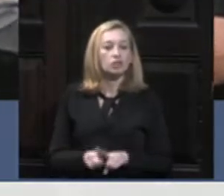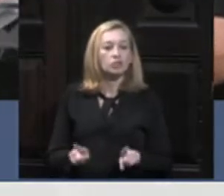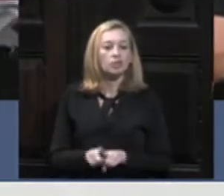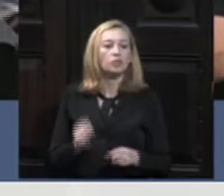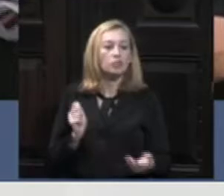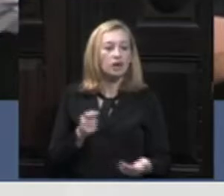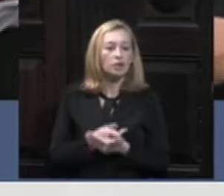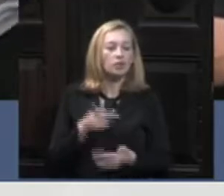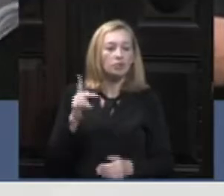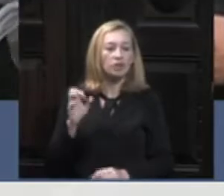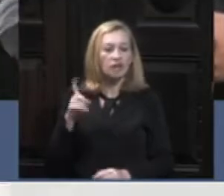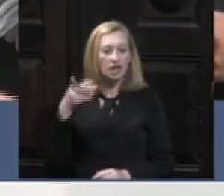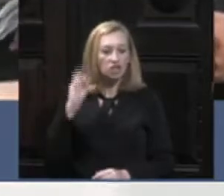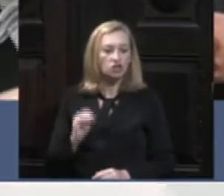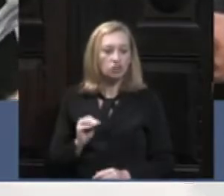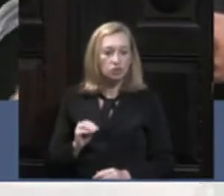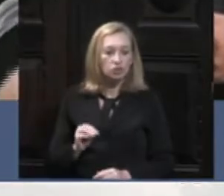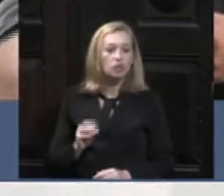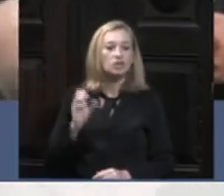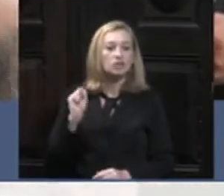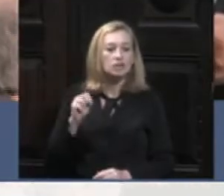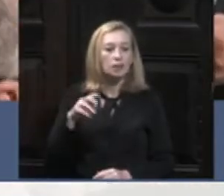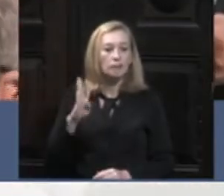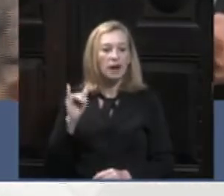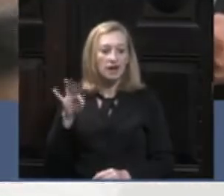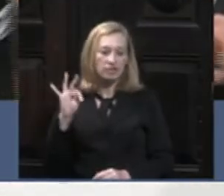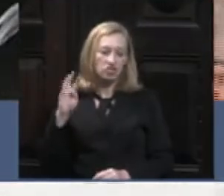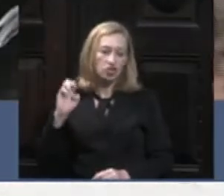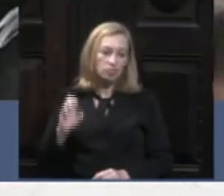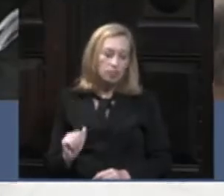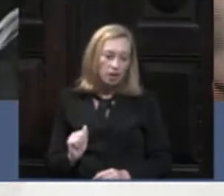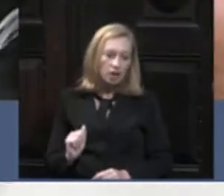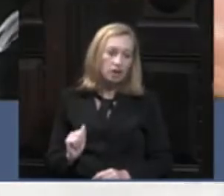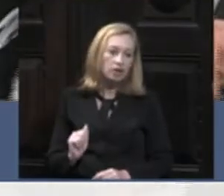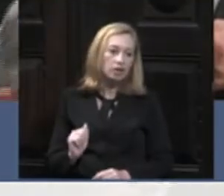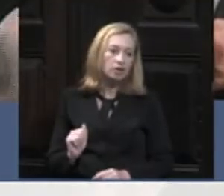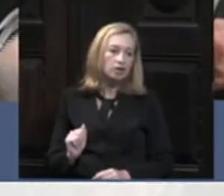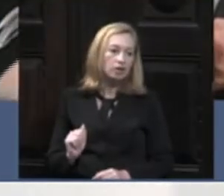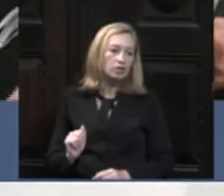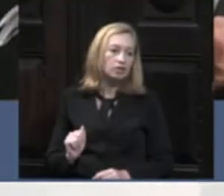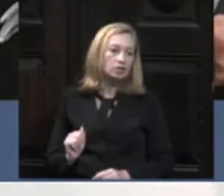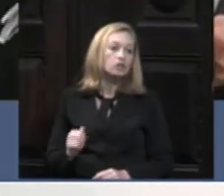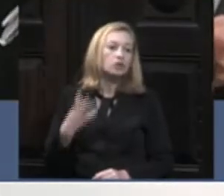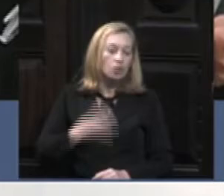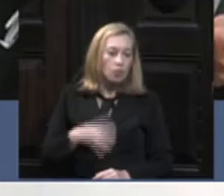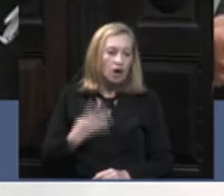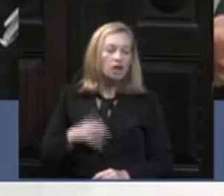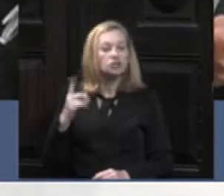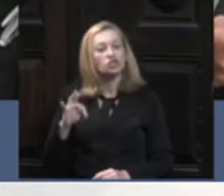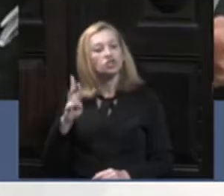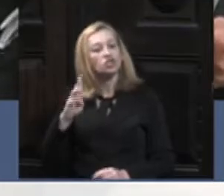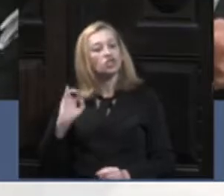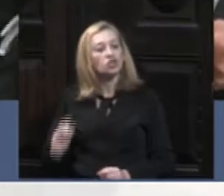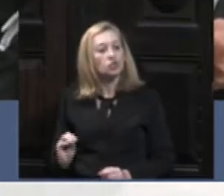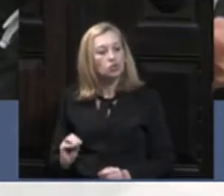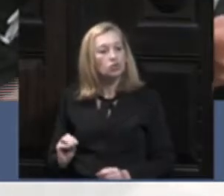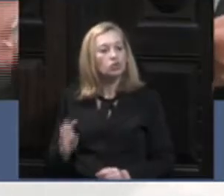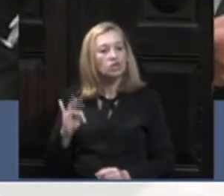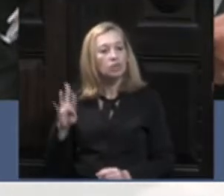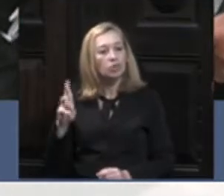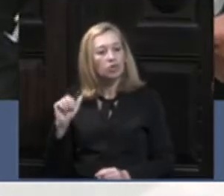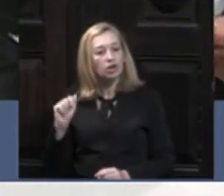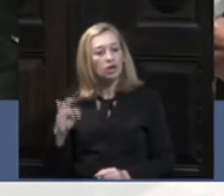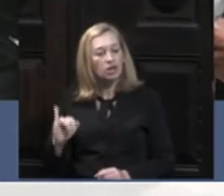aos moradores dos distritos de Sambaetiba, o 4º distrito, Sambaetiba de